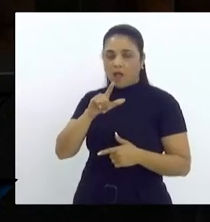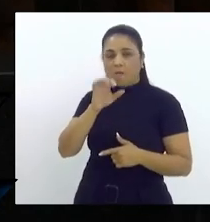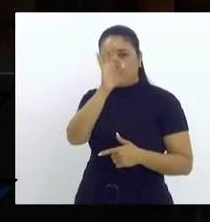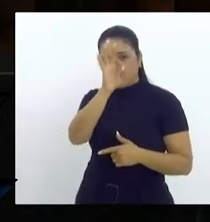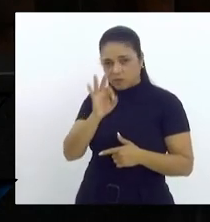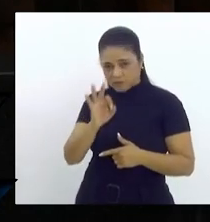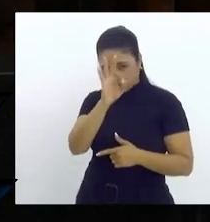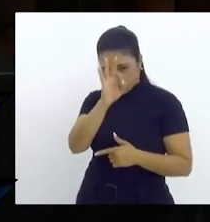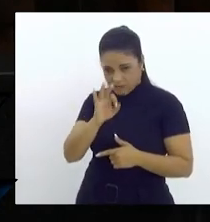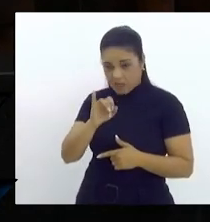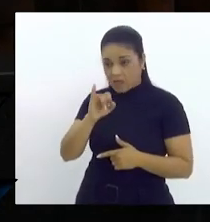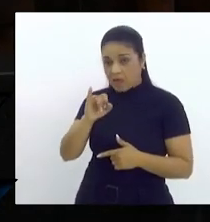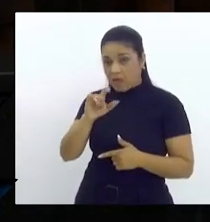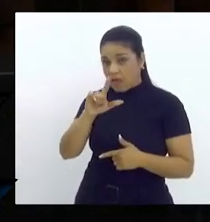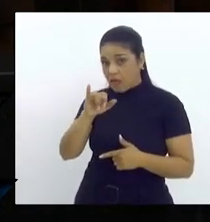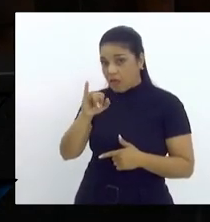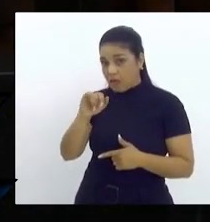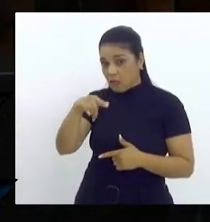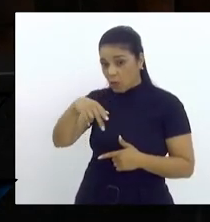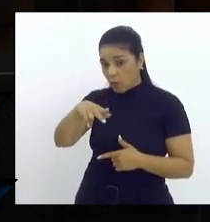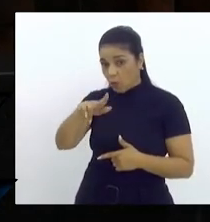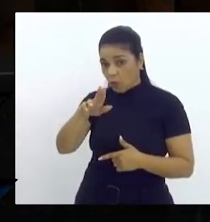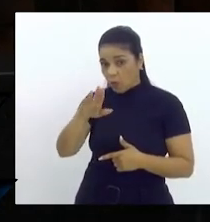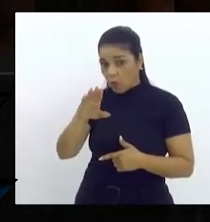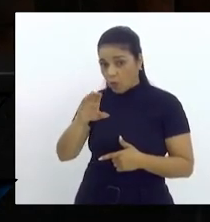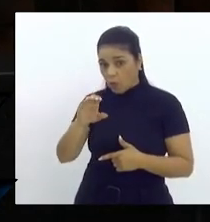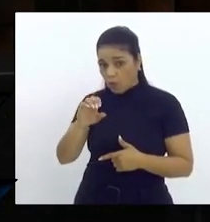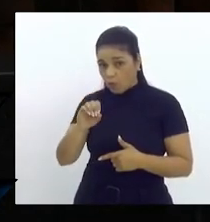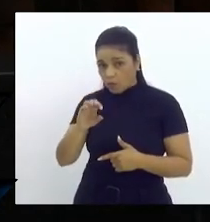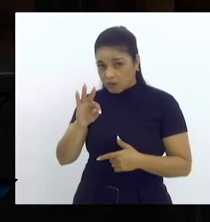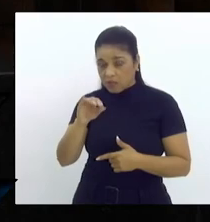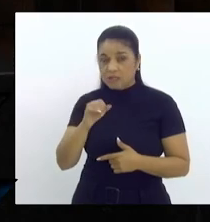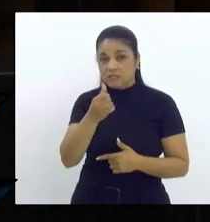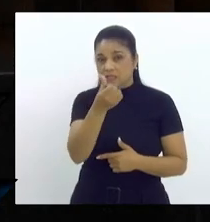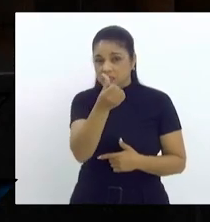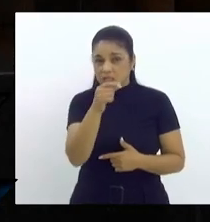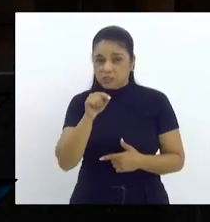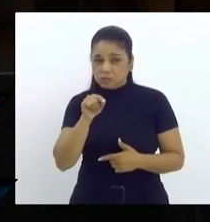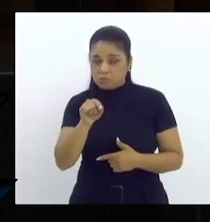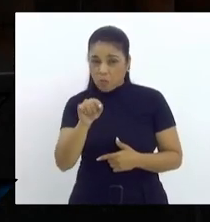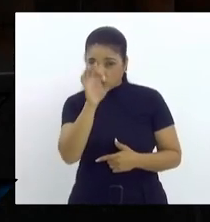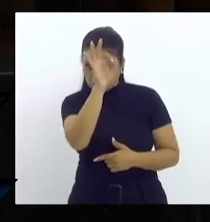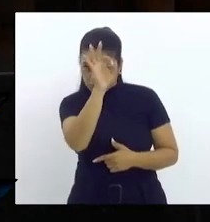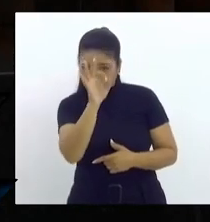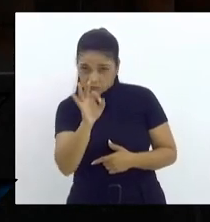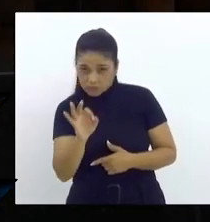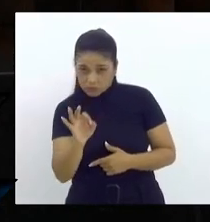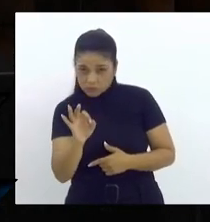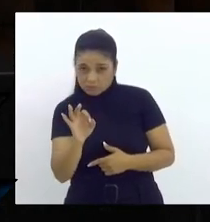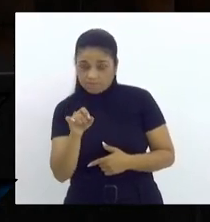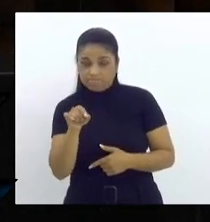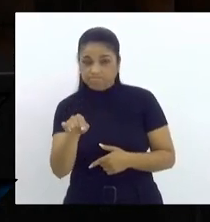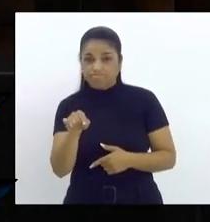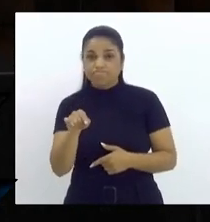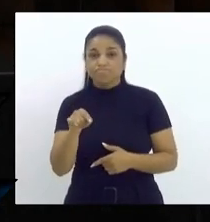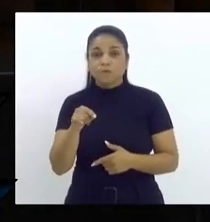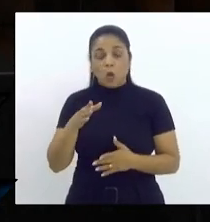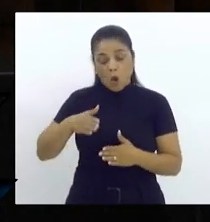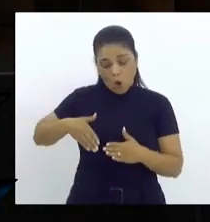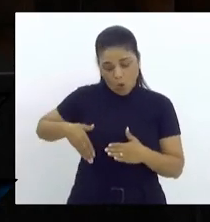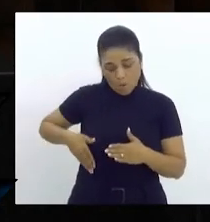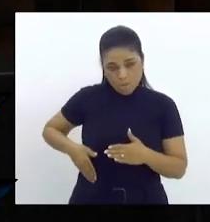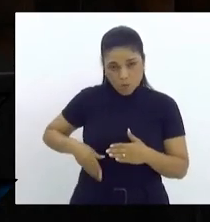só por exemplo, de 6 pontos percentuais, essa alíquota pesará no